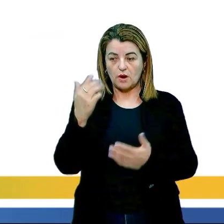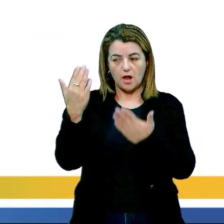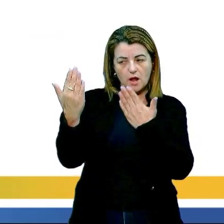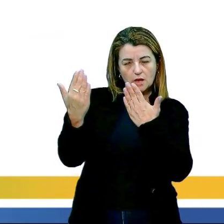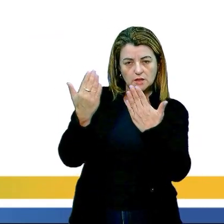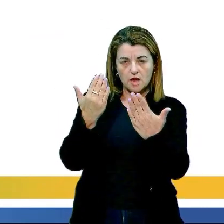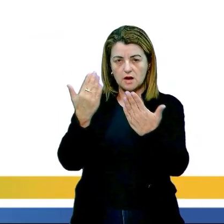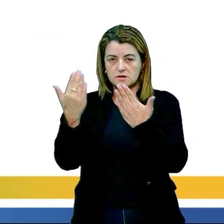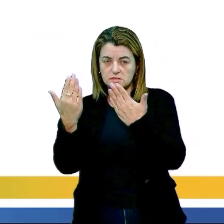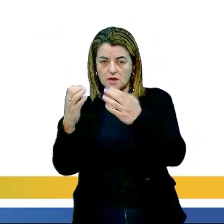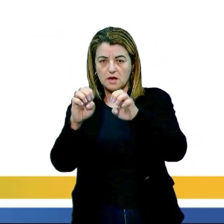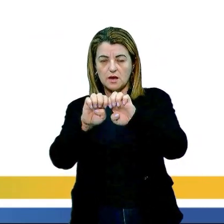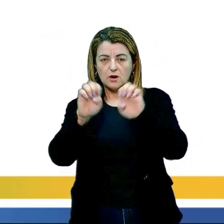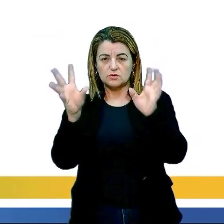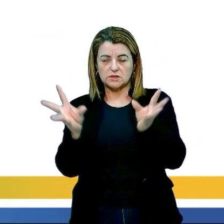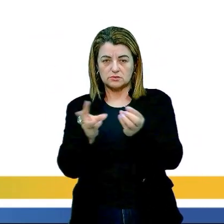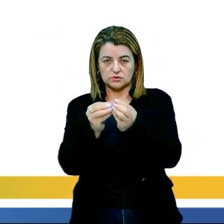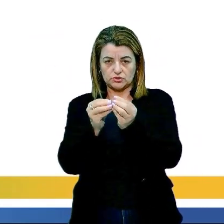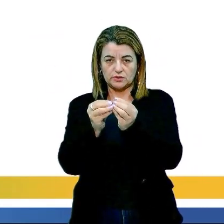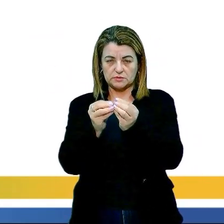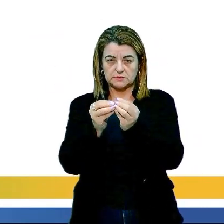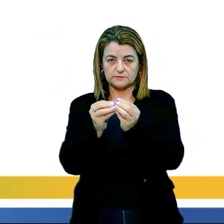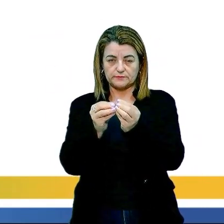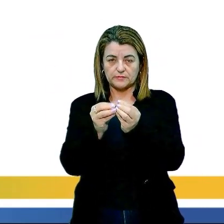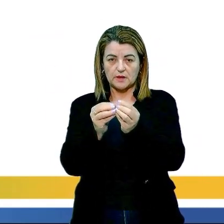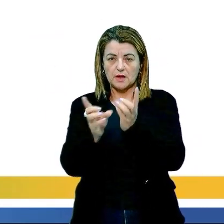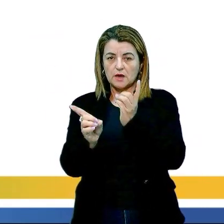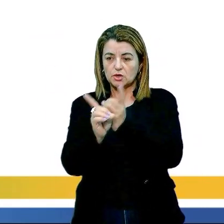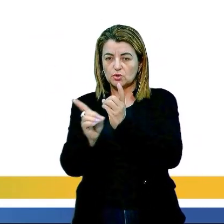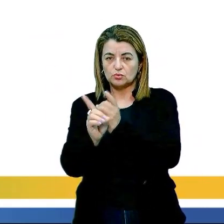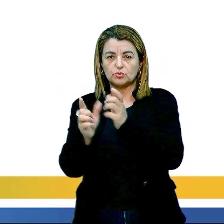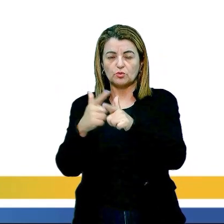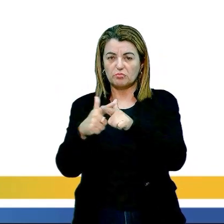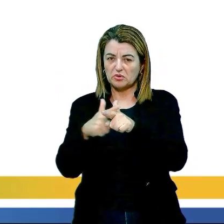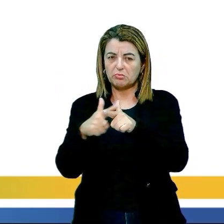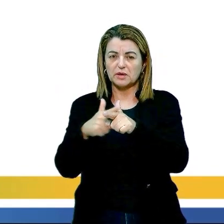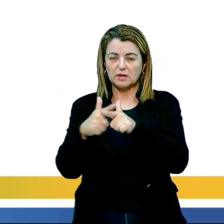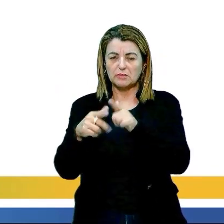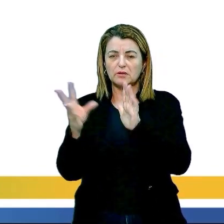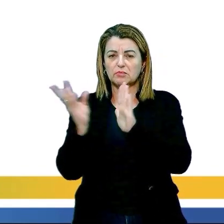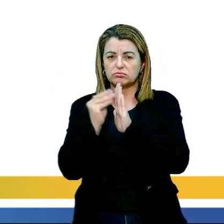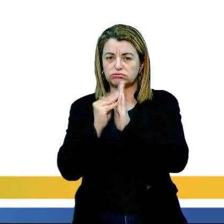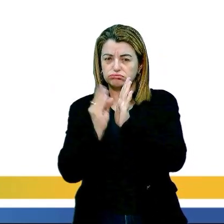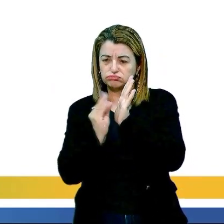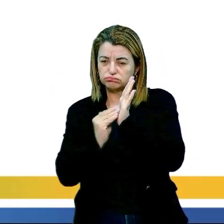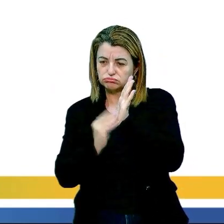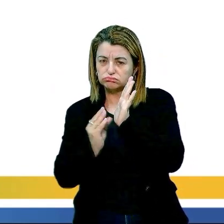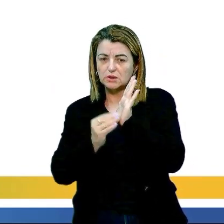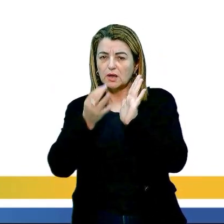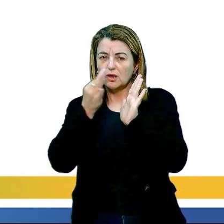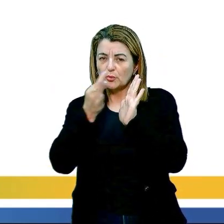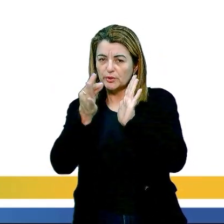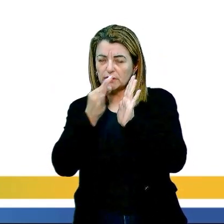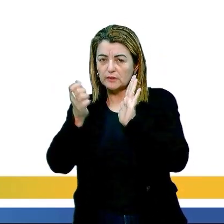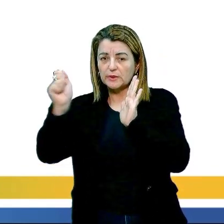os ecossistemas e, encontrando problemas, relatar e propor medidas de